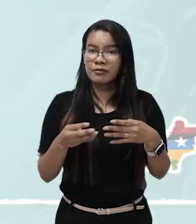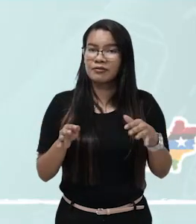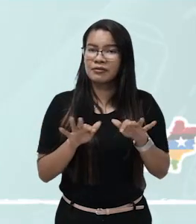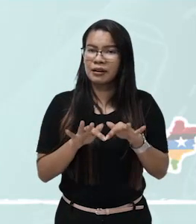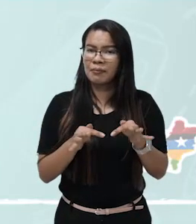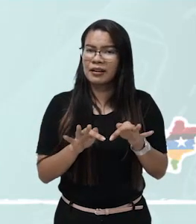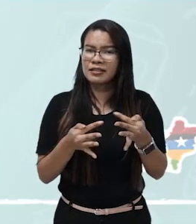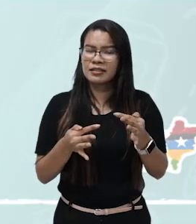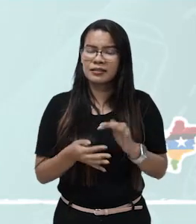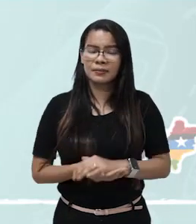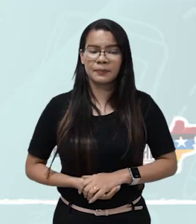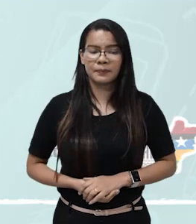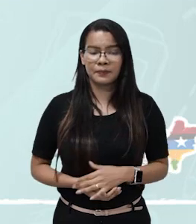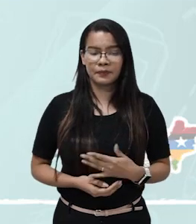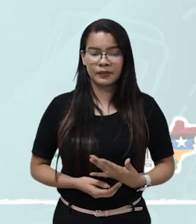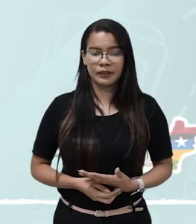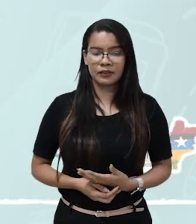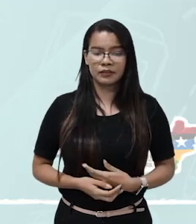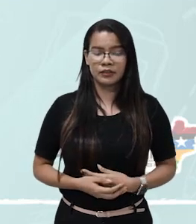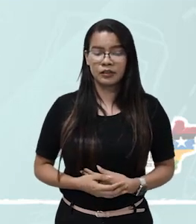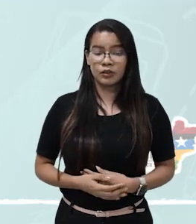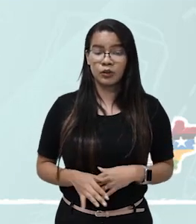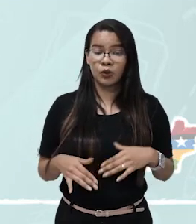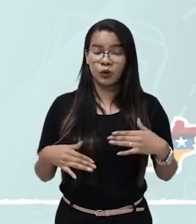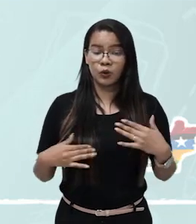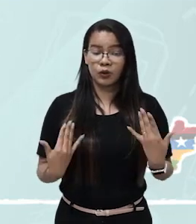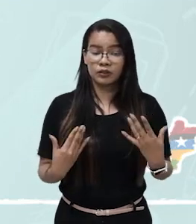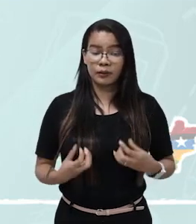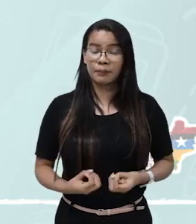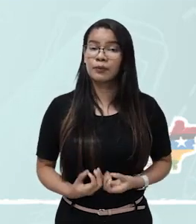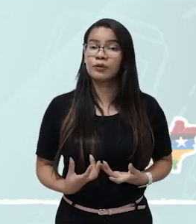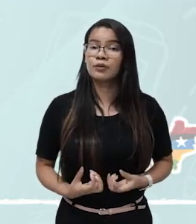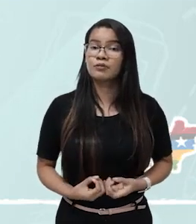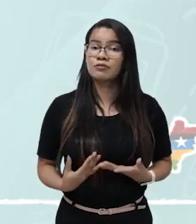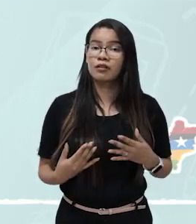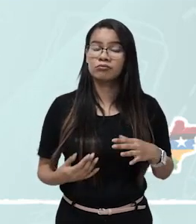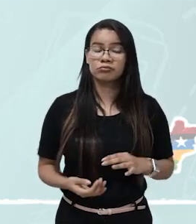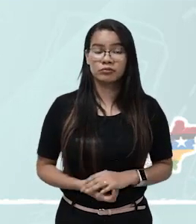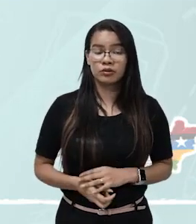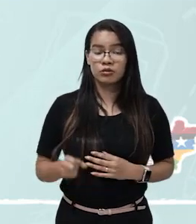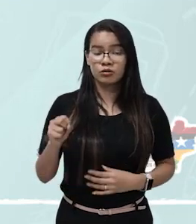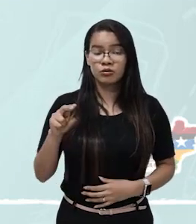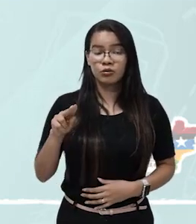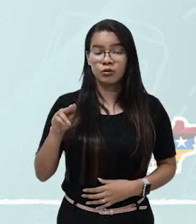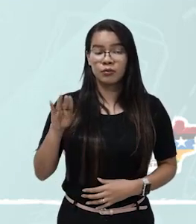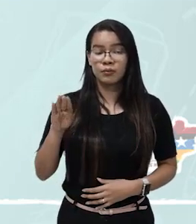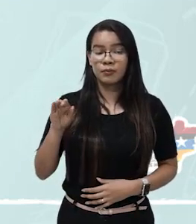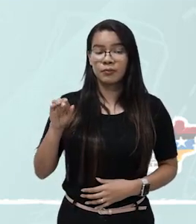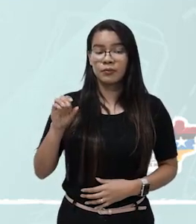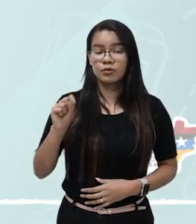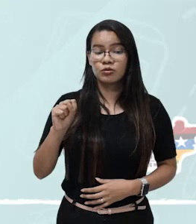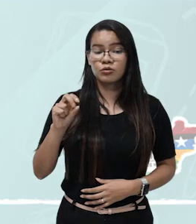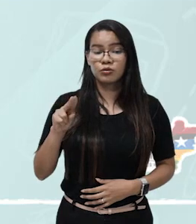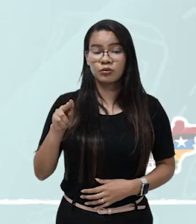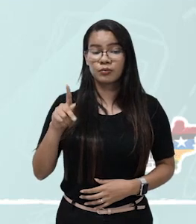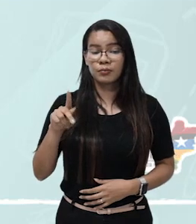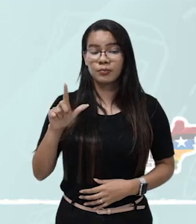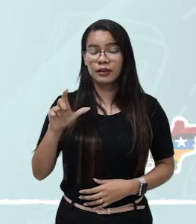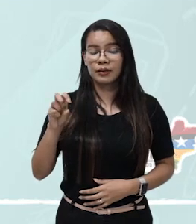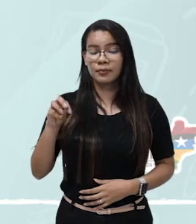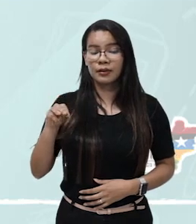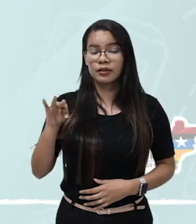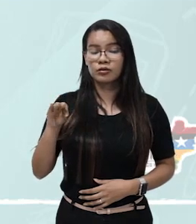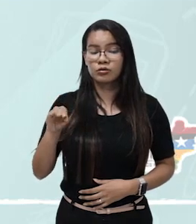aqui, suplementos, anabolizantes. Quanto à produção, os suplementos é da indústria de alimentos, são alimentos